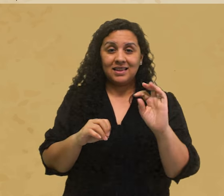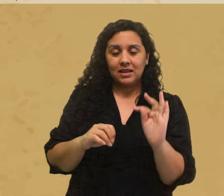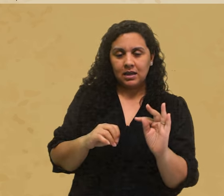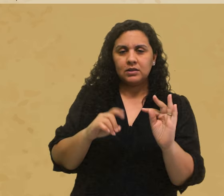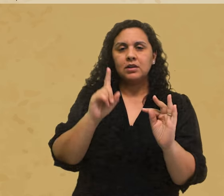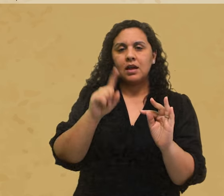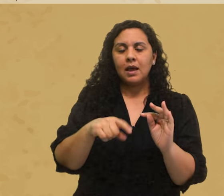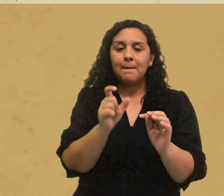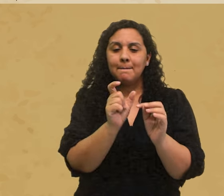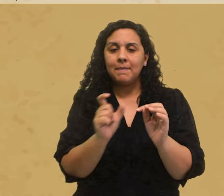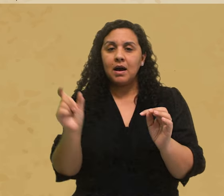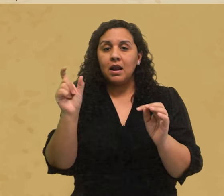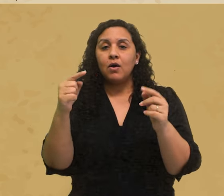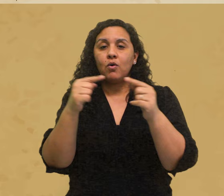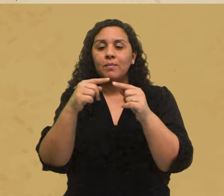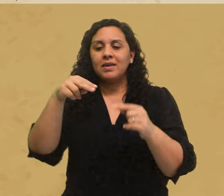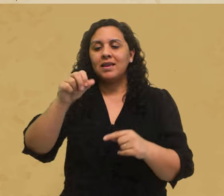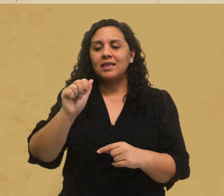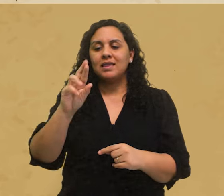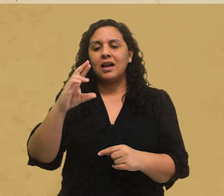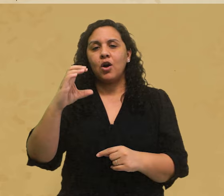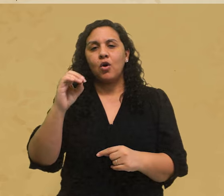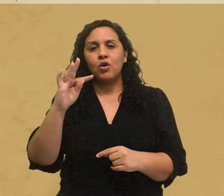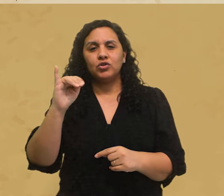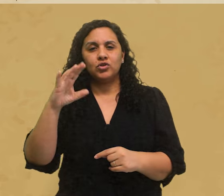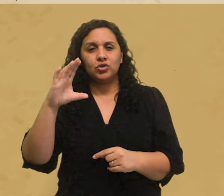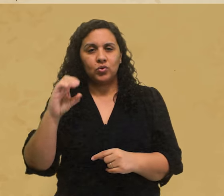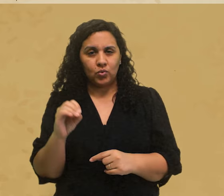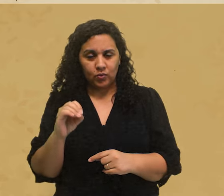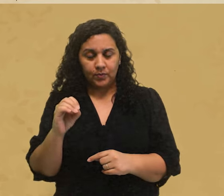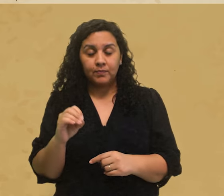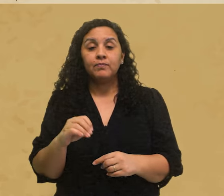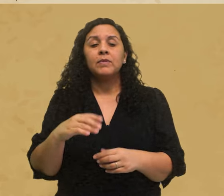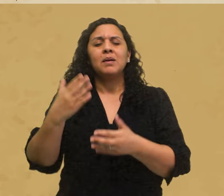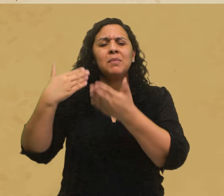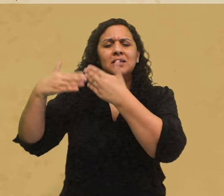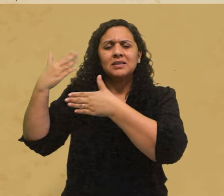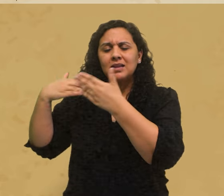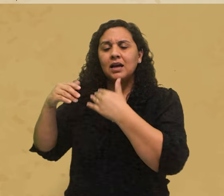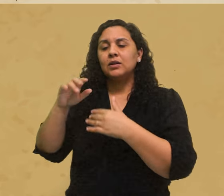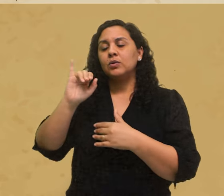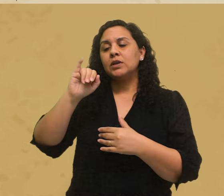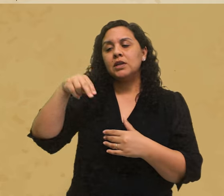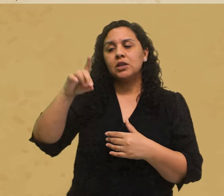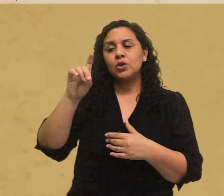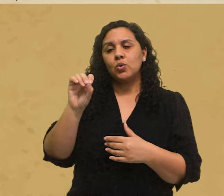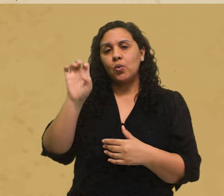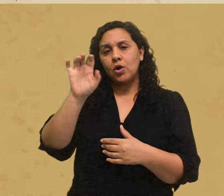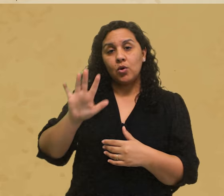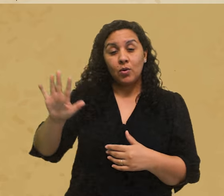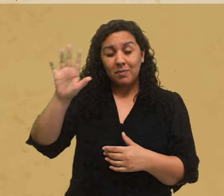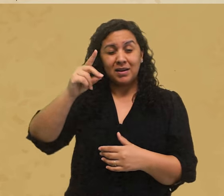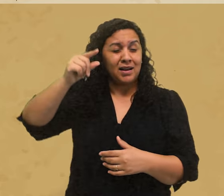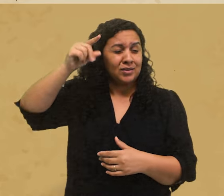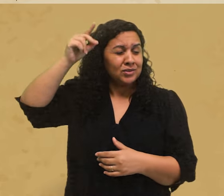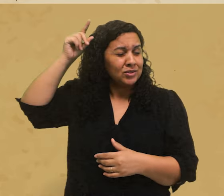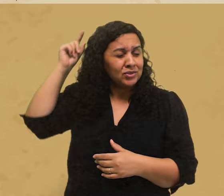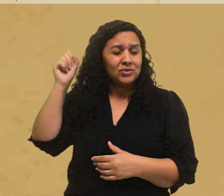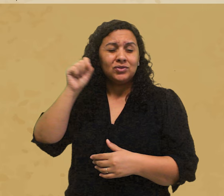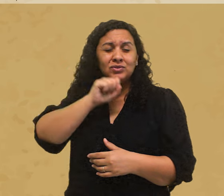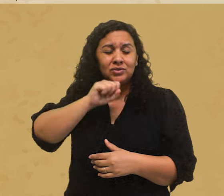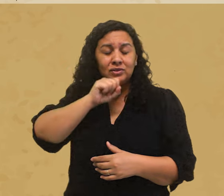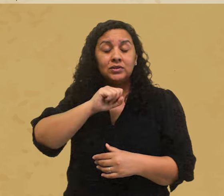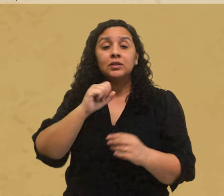da palavra narcótico. Na sua origem indo-europeia, uma origem muito antiga,